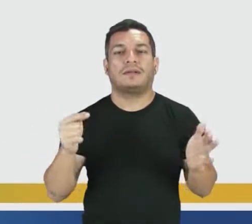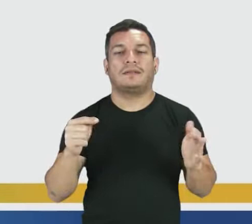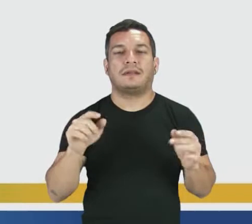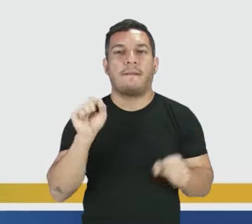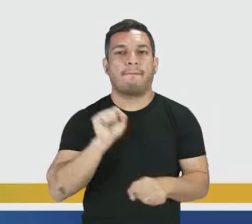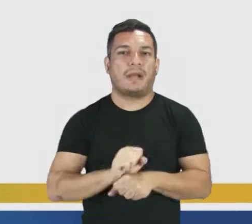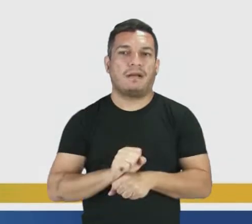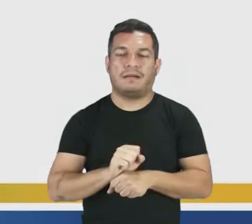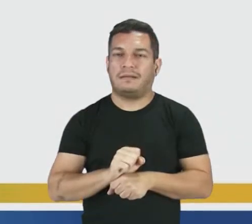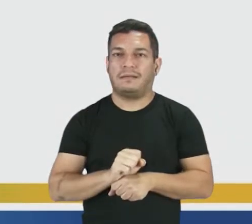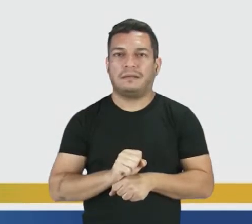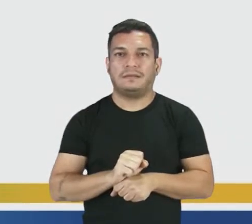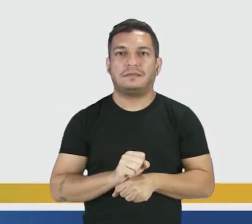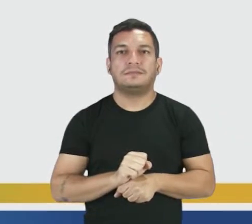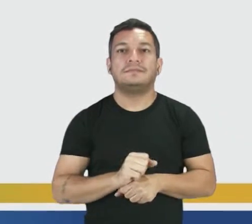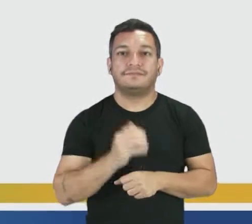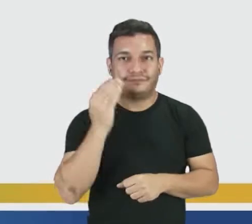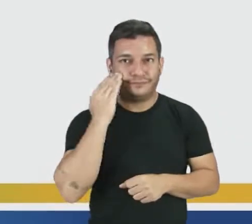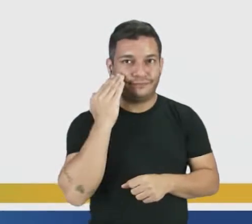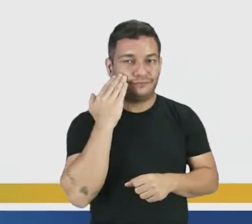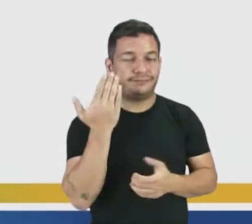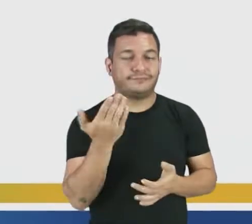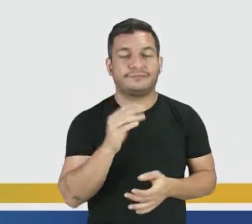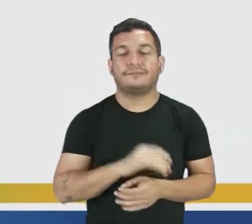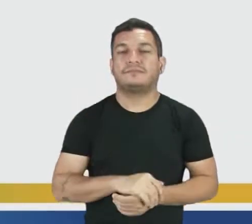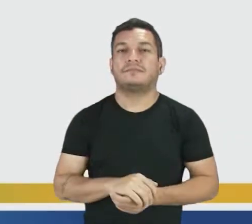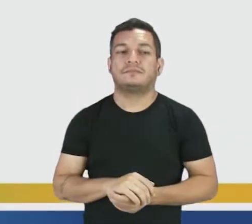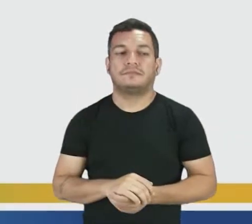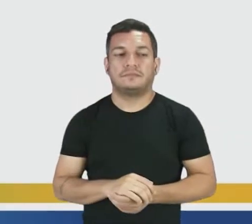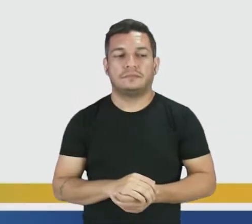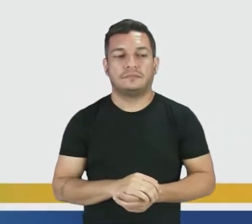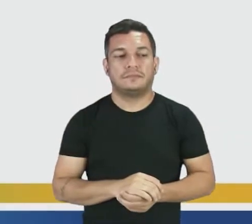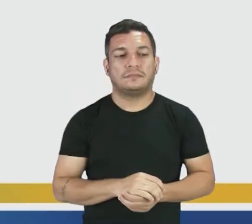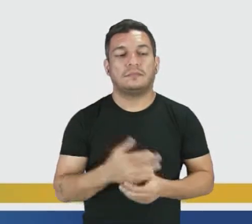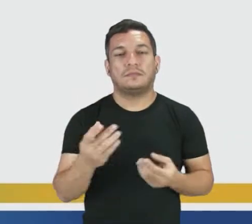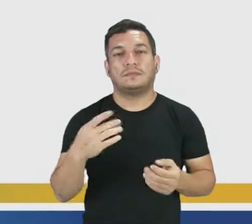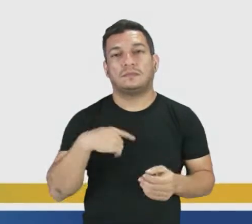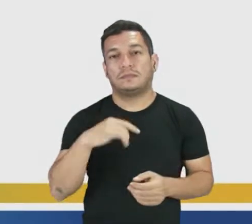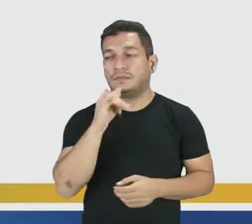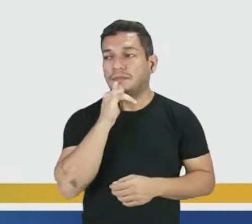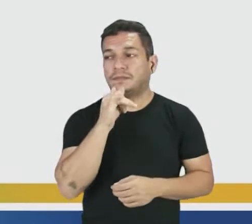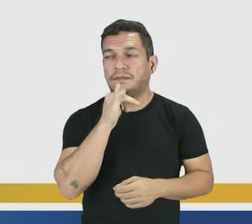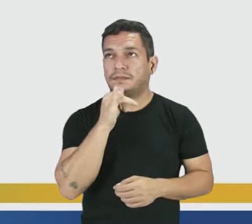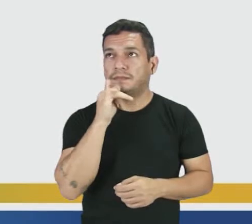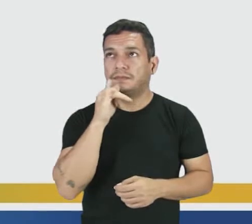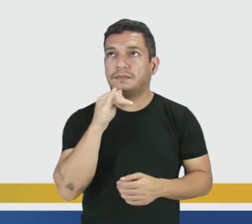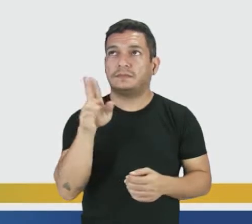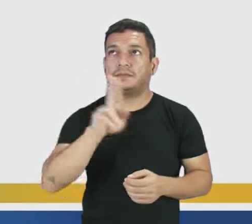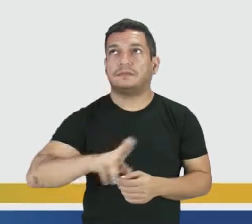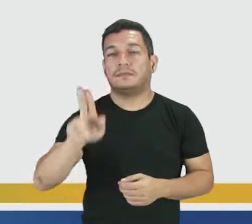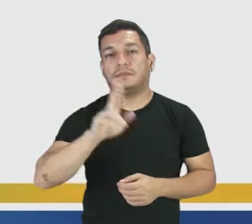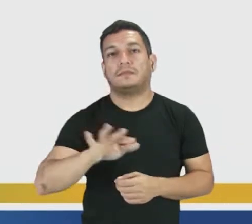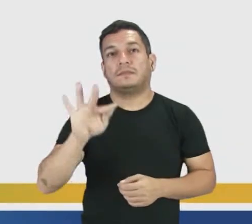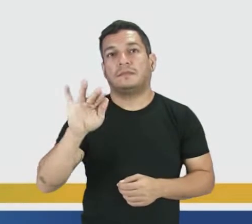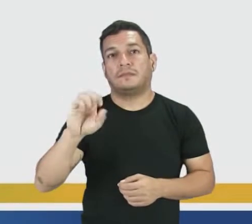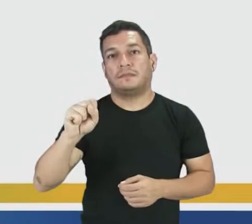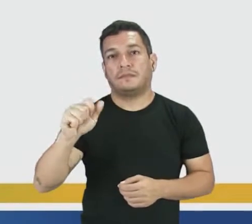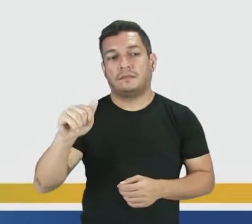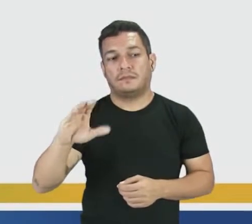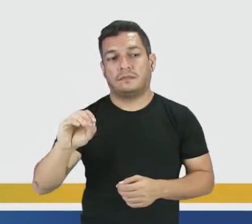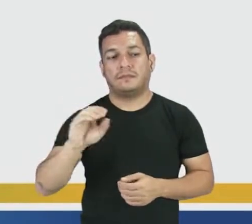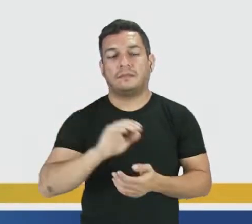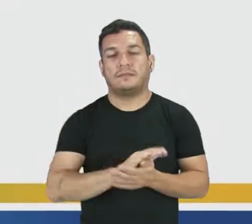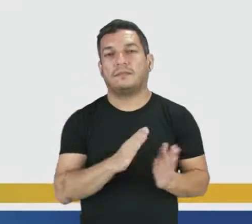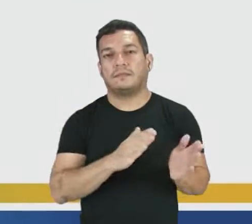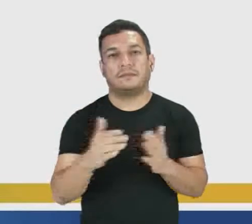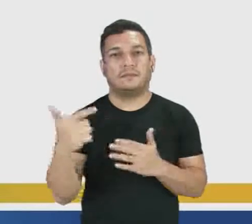aperta e reverte a reação. Então, nós temos um exemplo aí da utilização da fissão